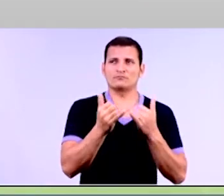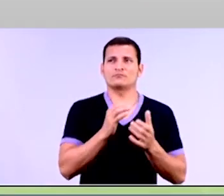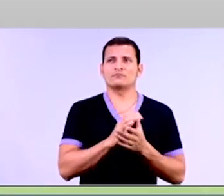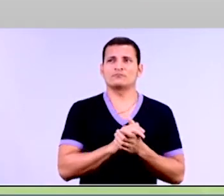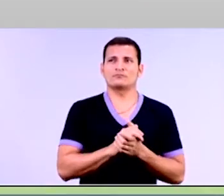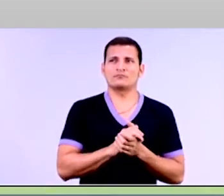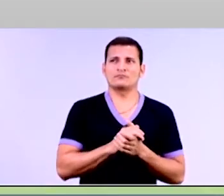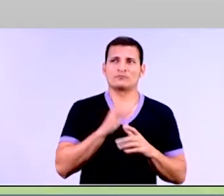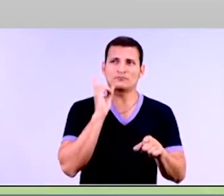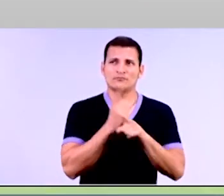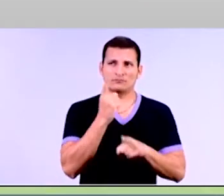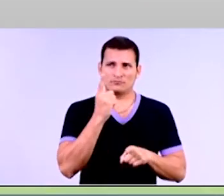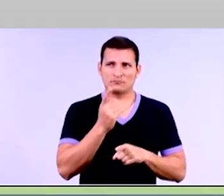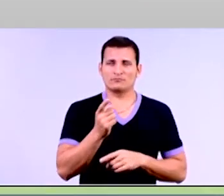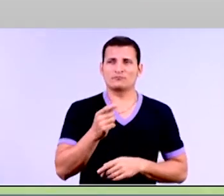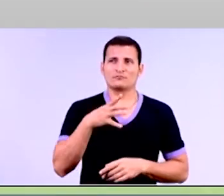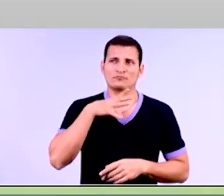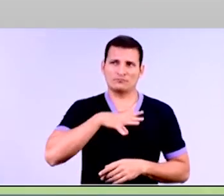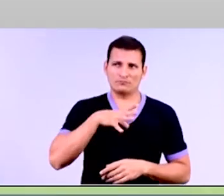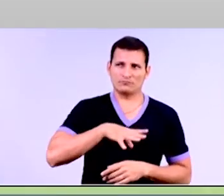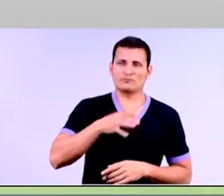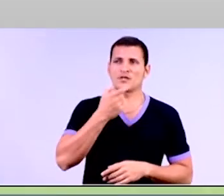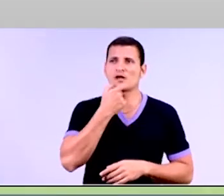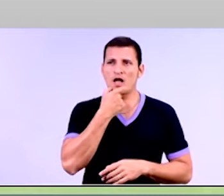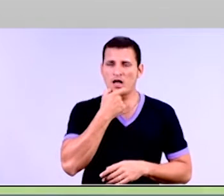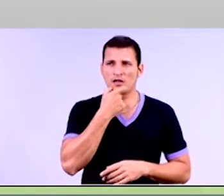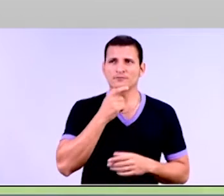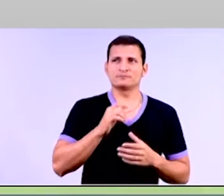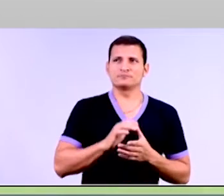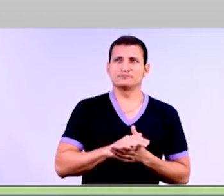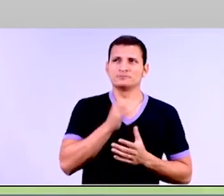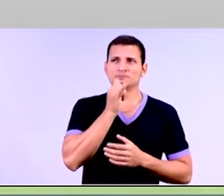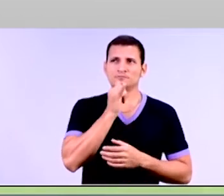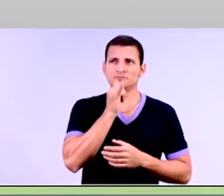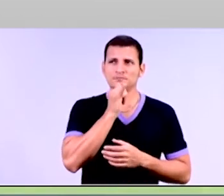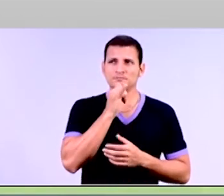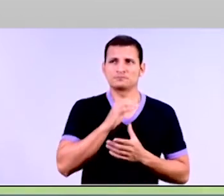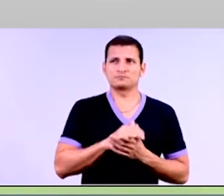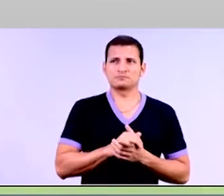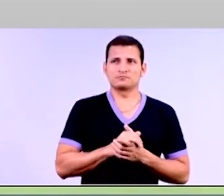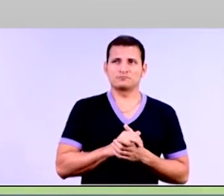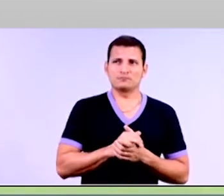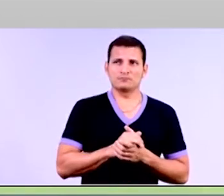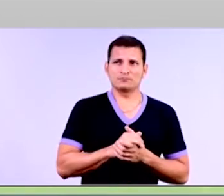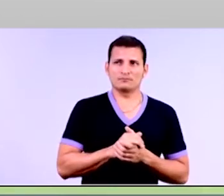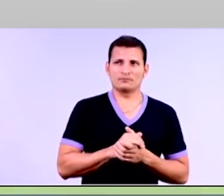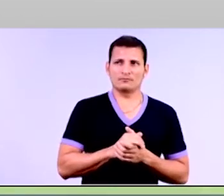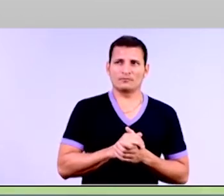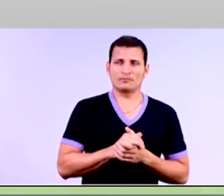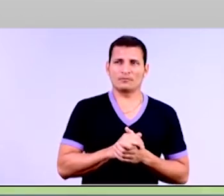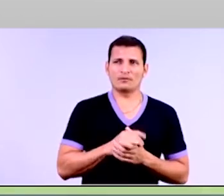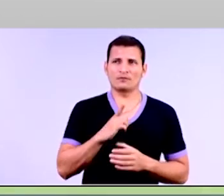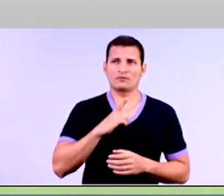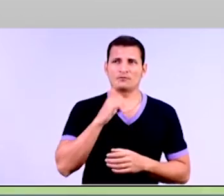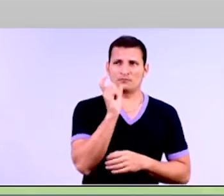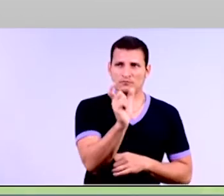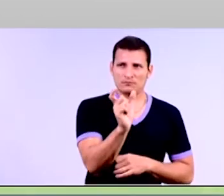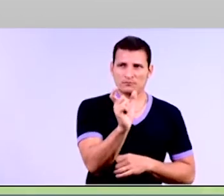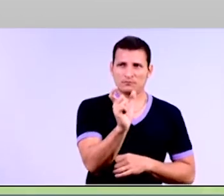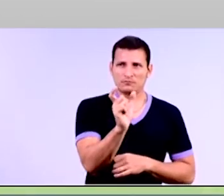conhecidas, identificadas na nossa língua. Por exemplo, temos palavra que